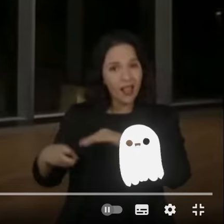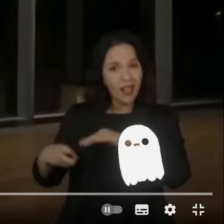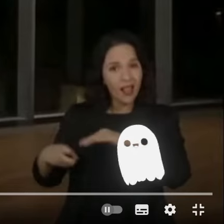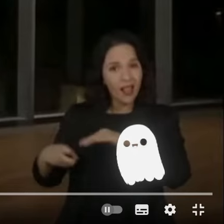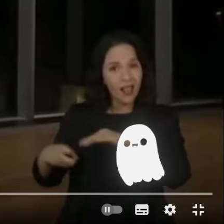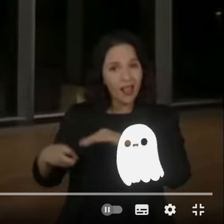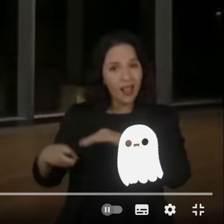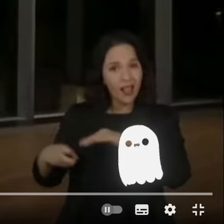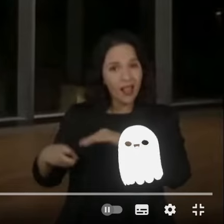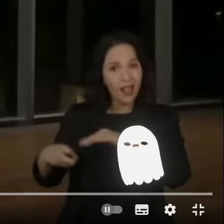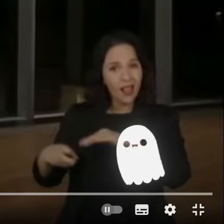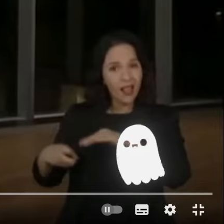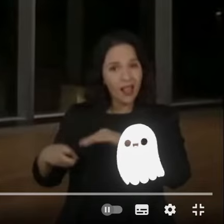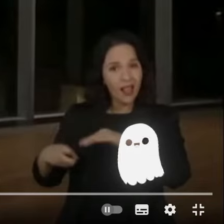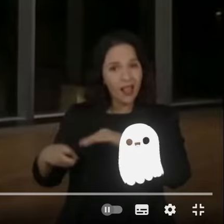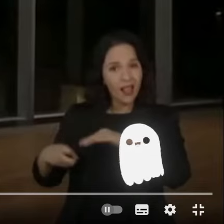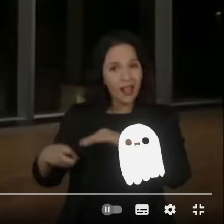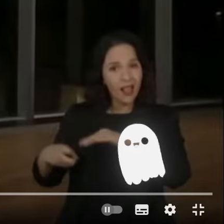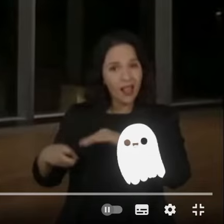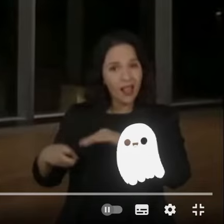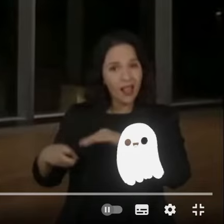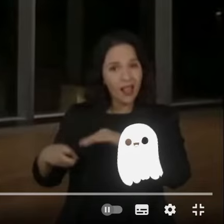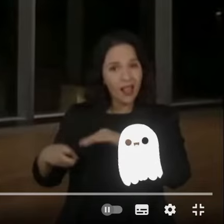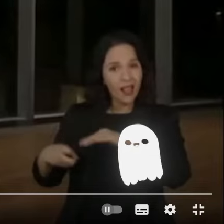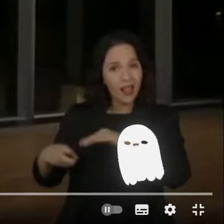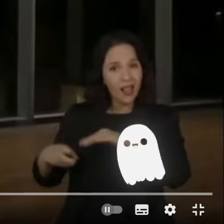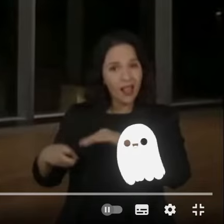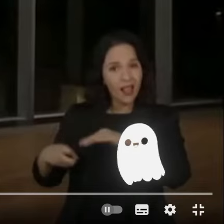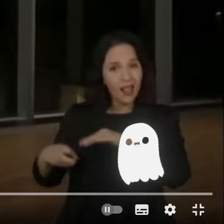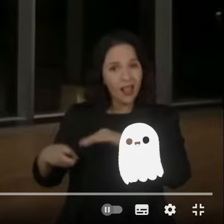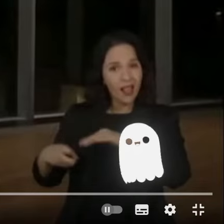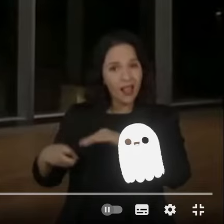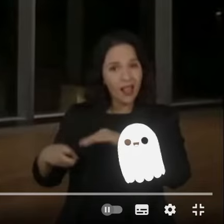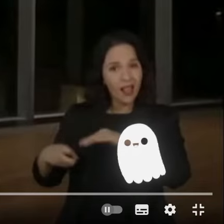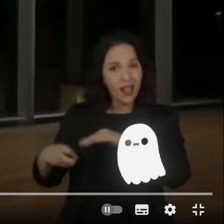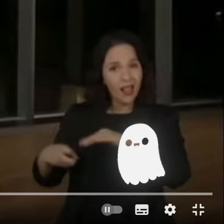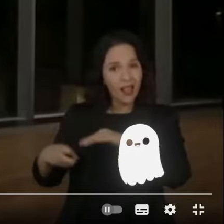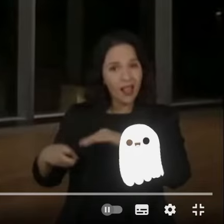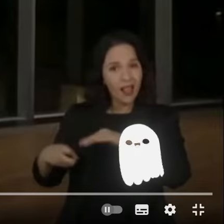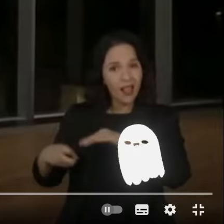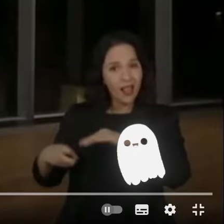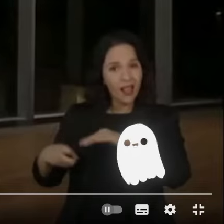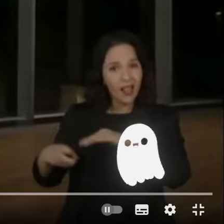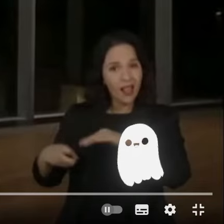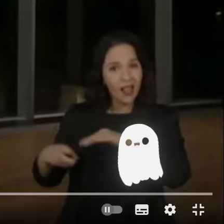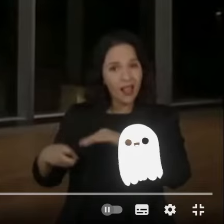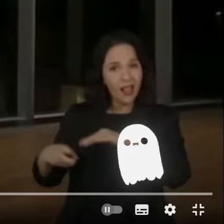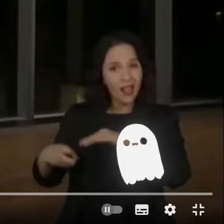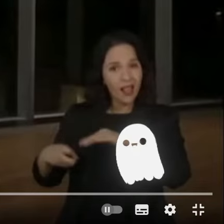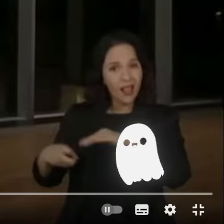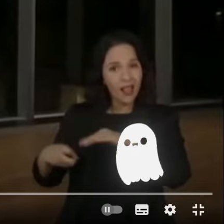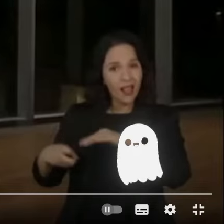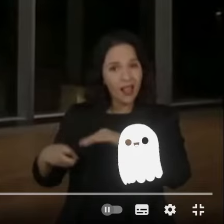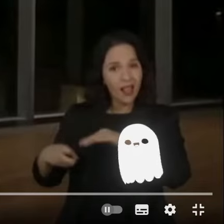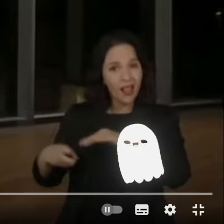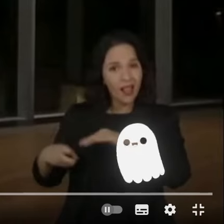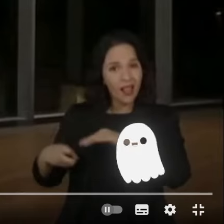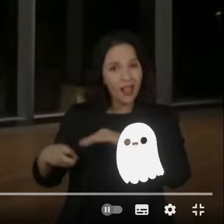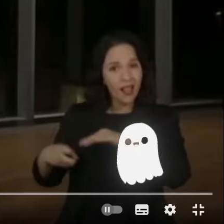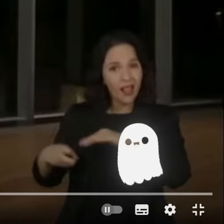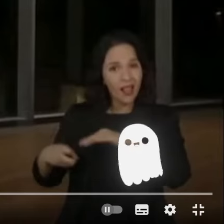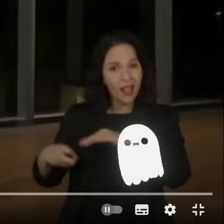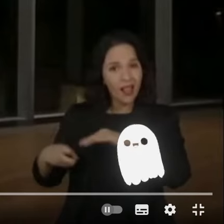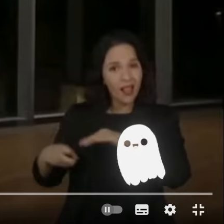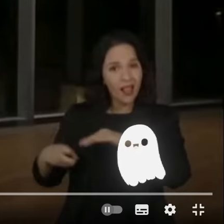Foi nessa vibe, mas não deu tempo. Não deu tempo, porque eu acho que ninguém esperava da sala que eu só ia levantar e